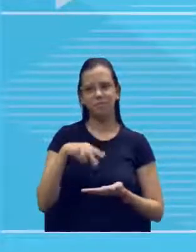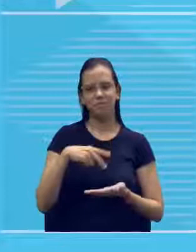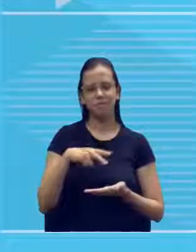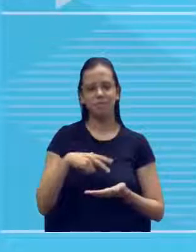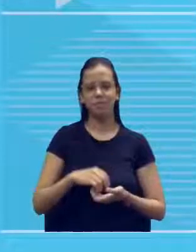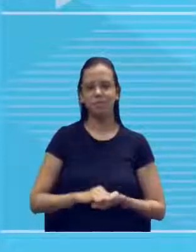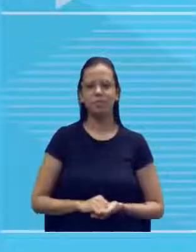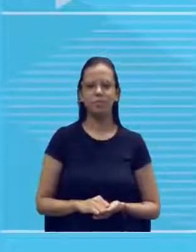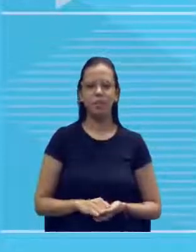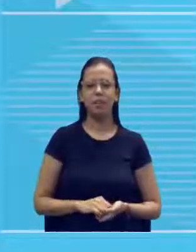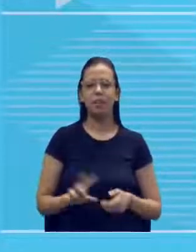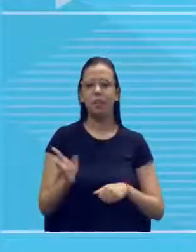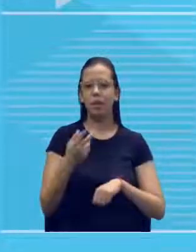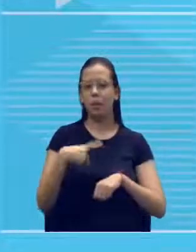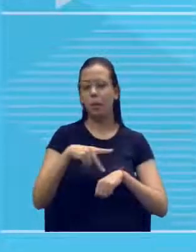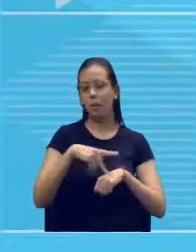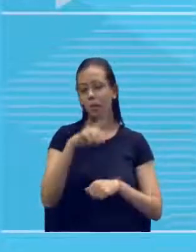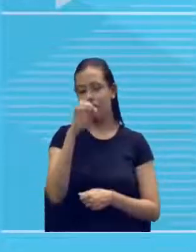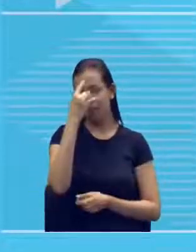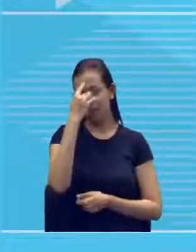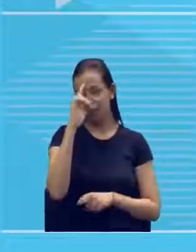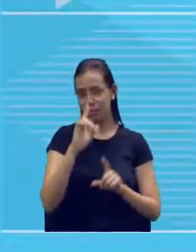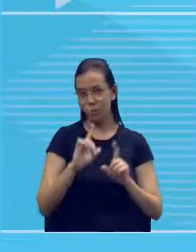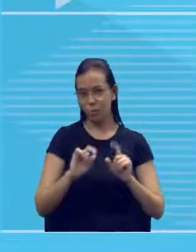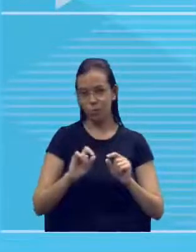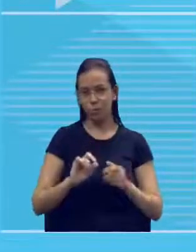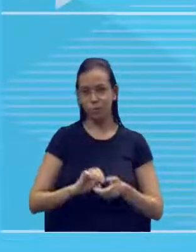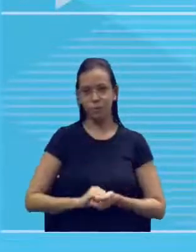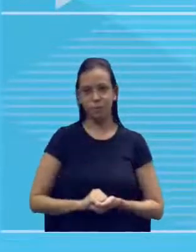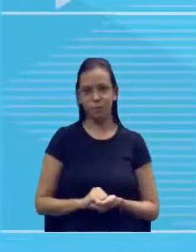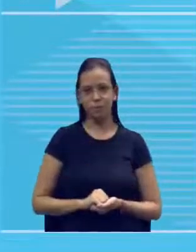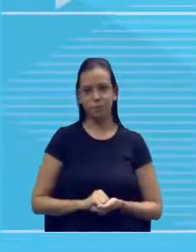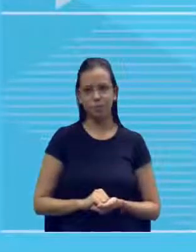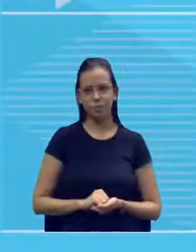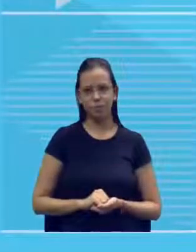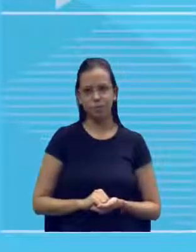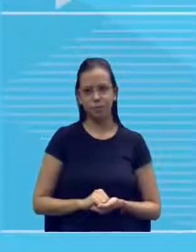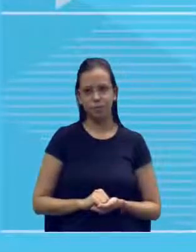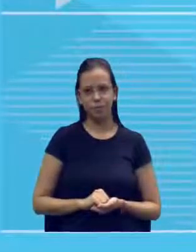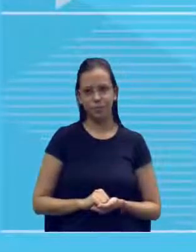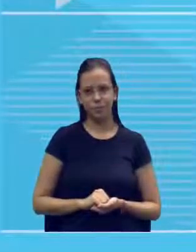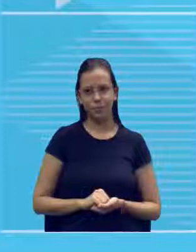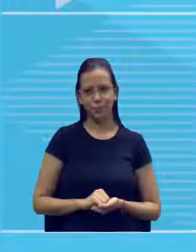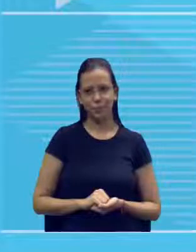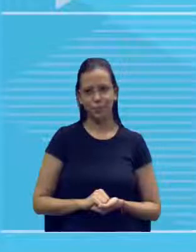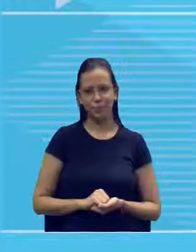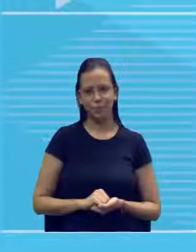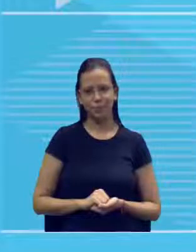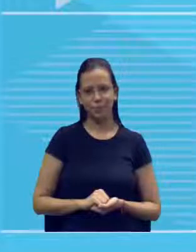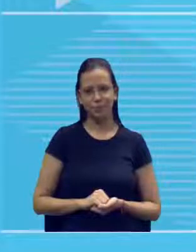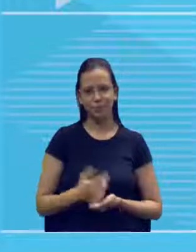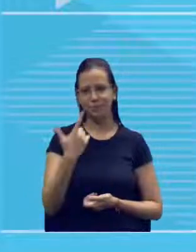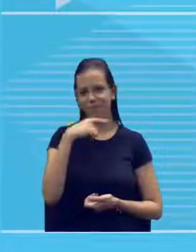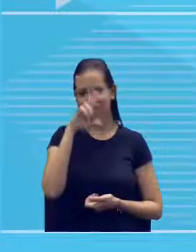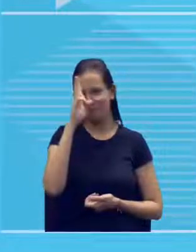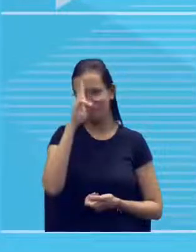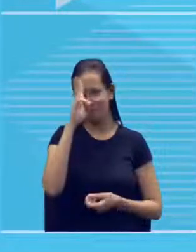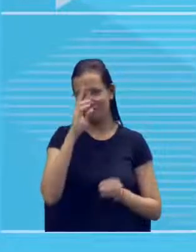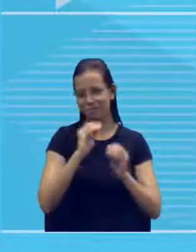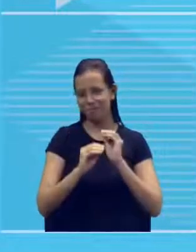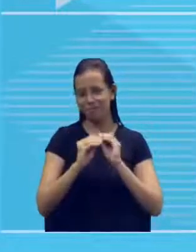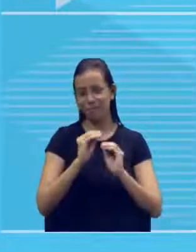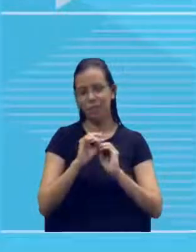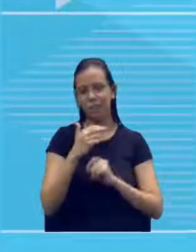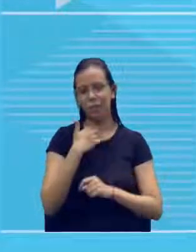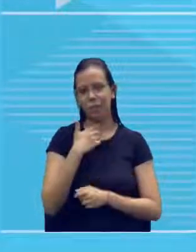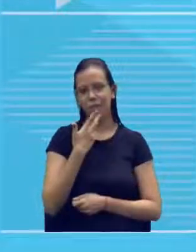Na Índia, gente, olha, quem aí lembra de uma novela? Não passa pesca, Andressa, que